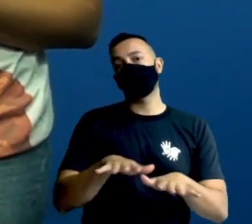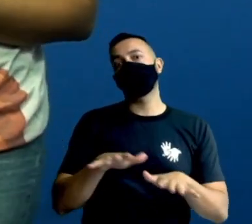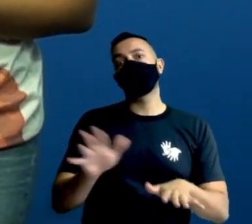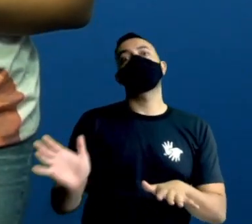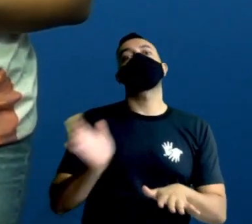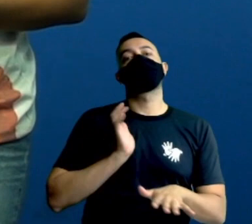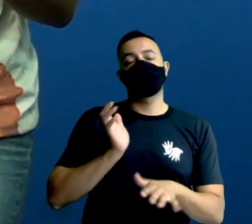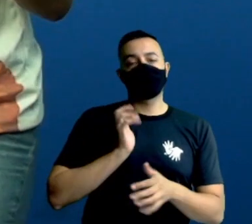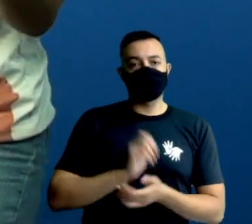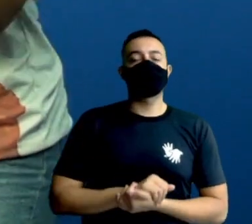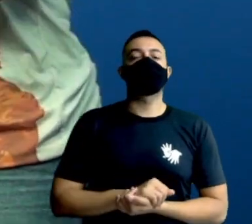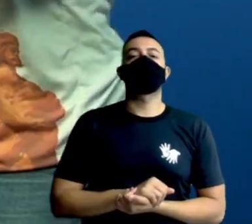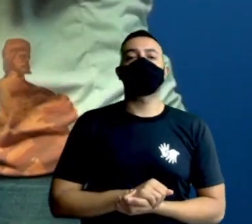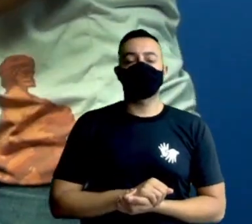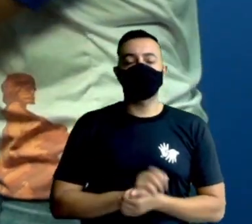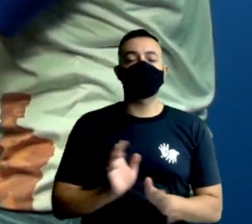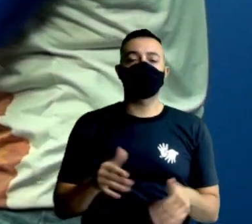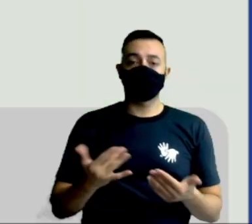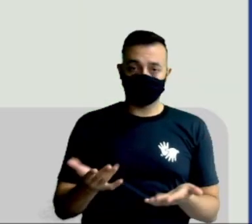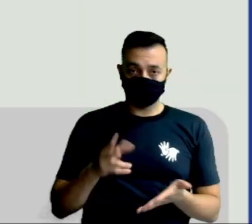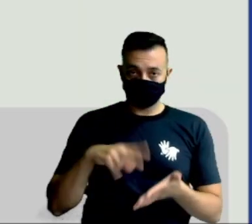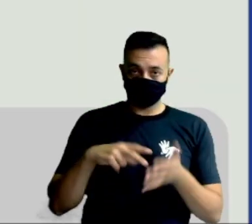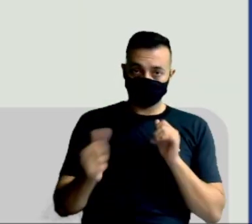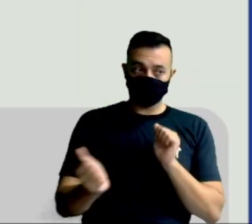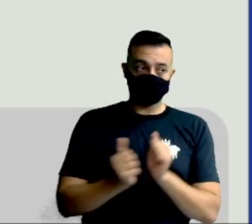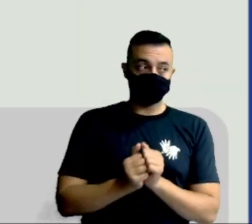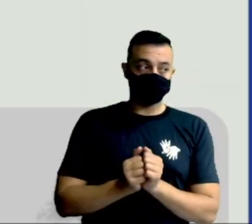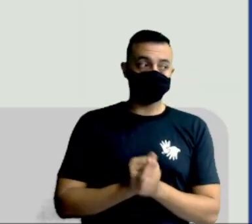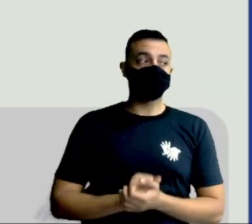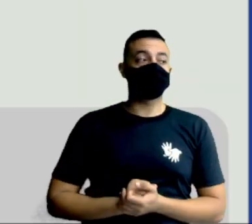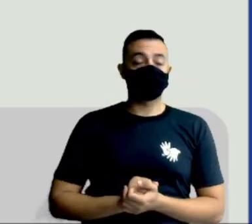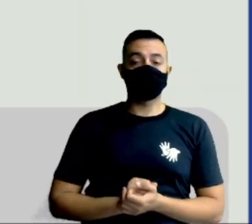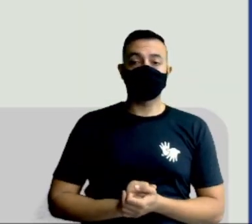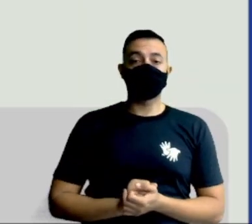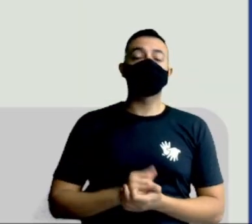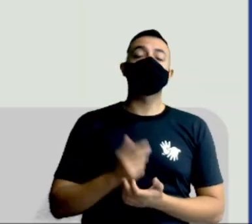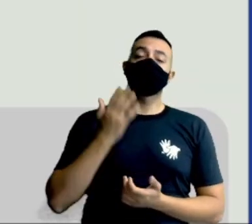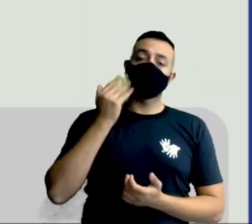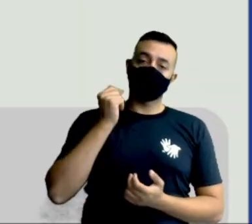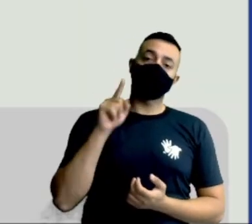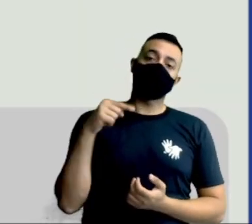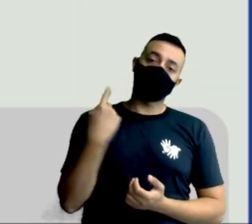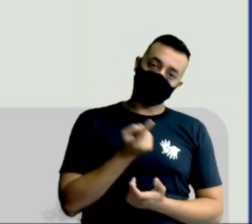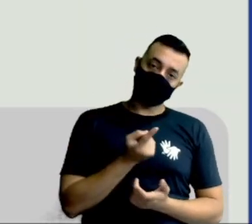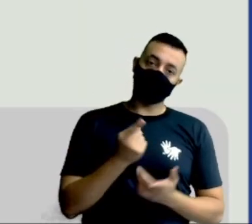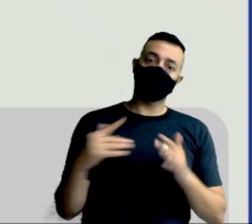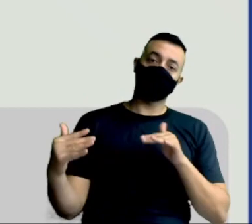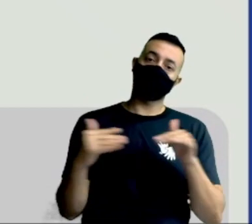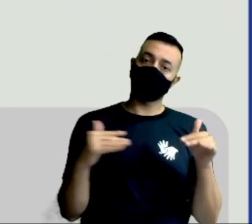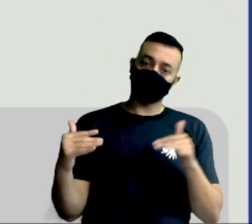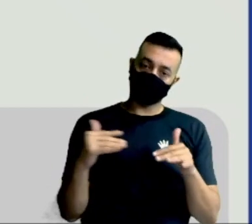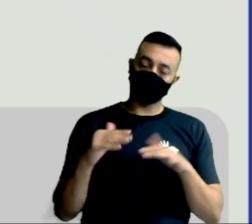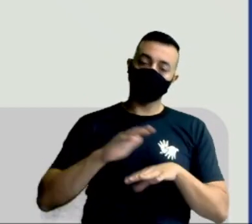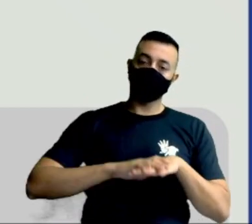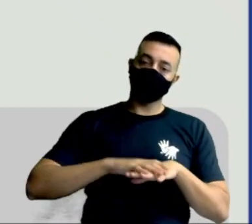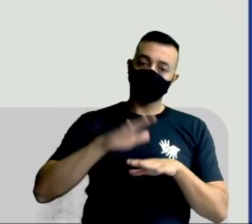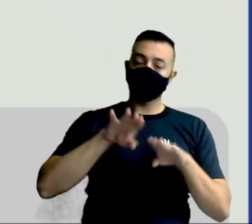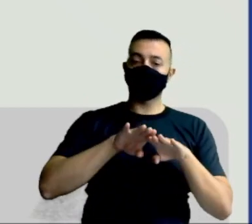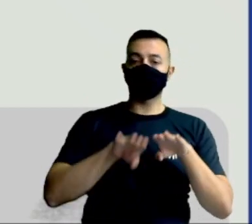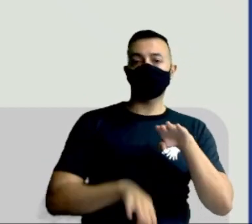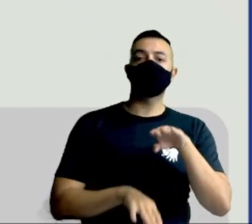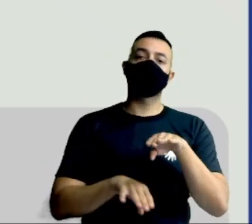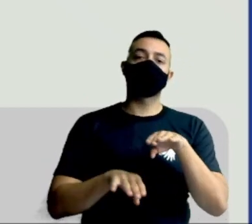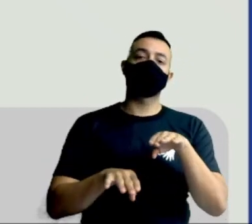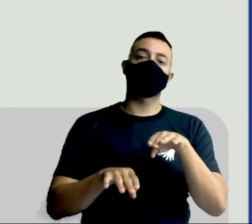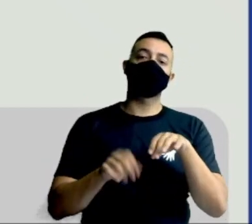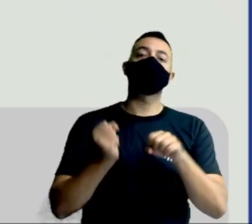ricas, viu, gente? Então, vamos lá ler comigo. Como sabemos, Essa disputa ficou ainda mais desigual